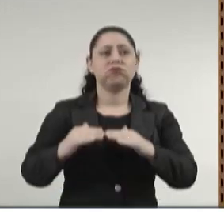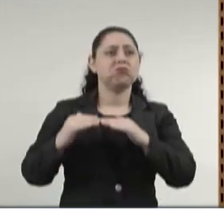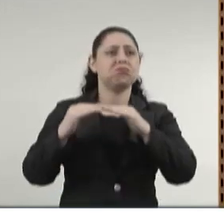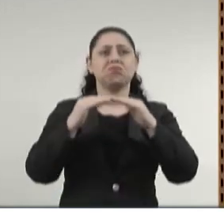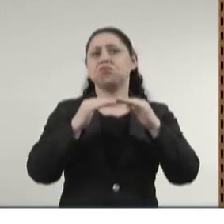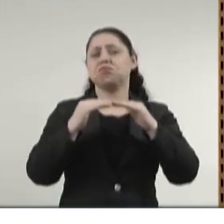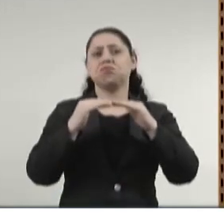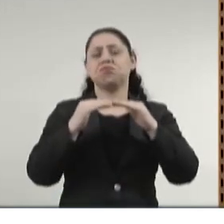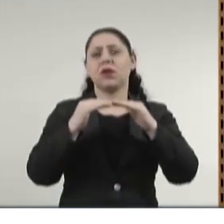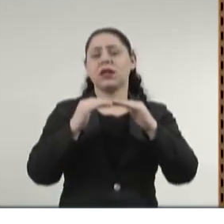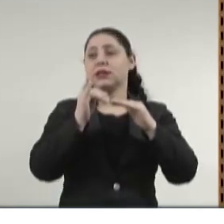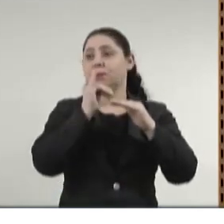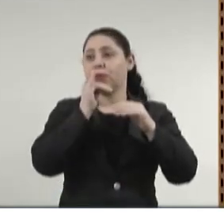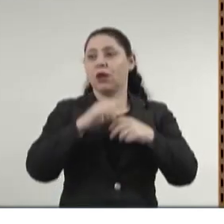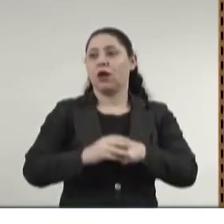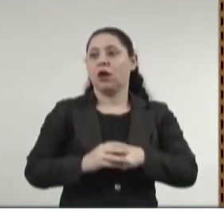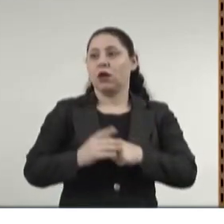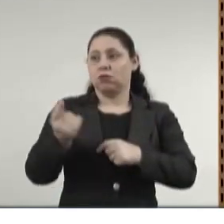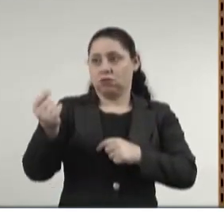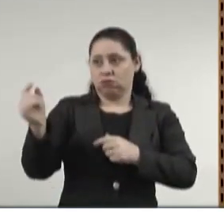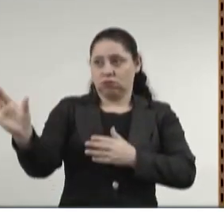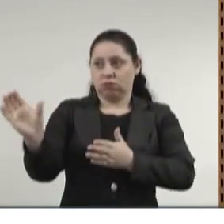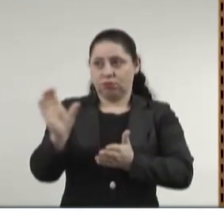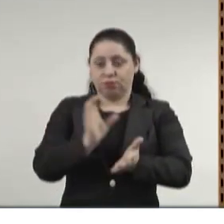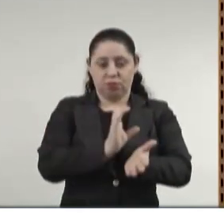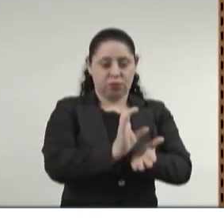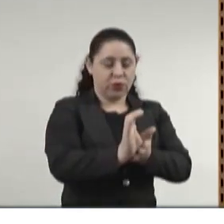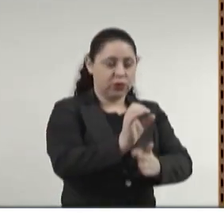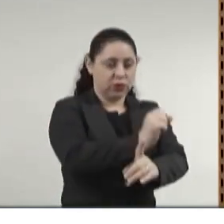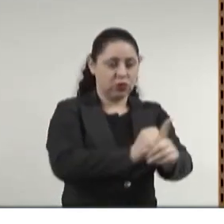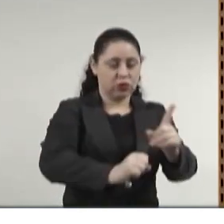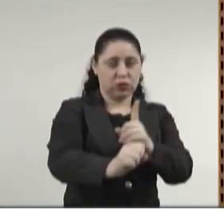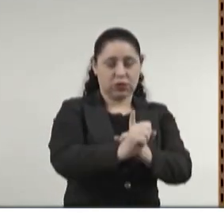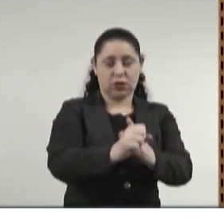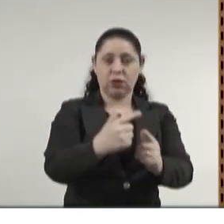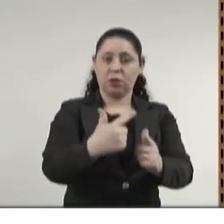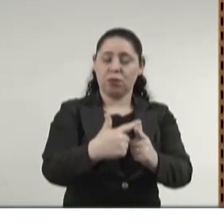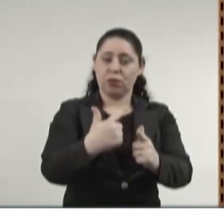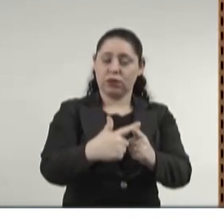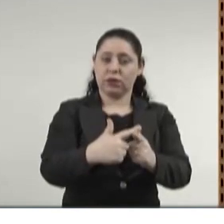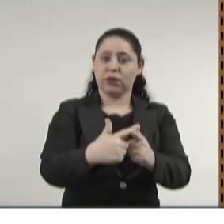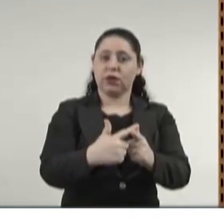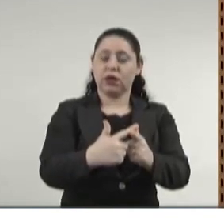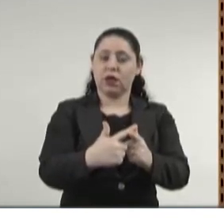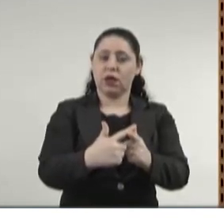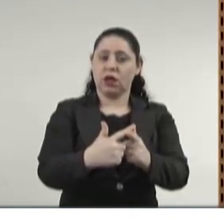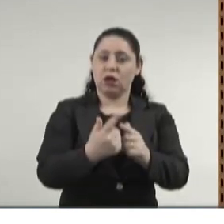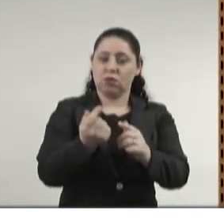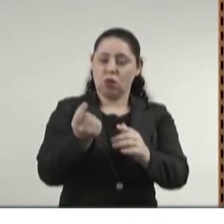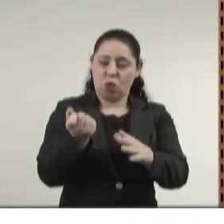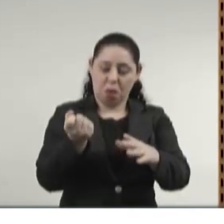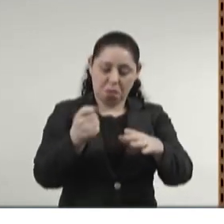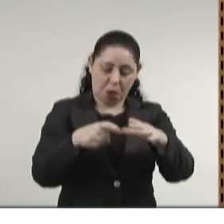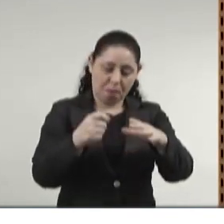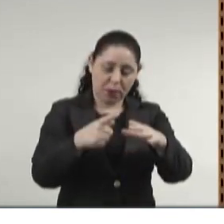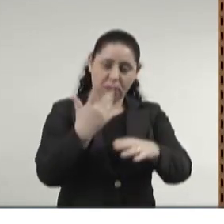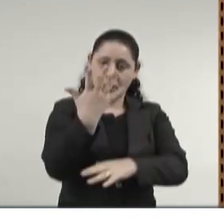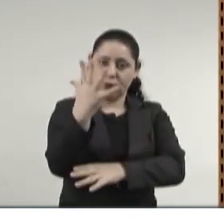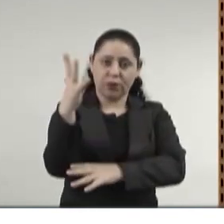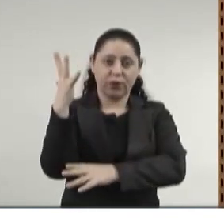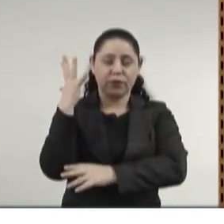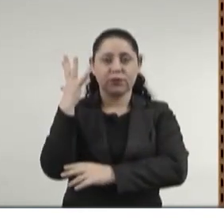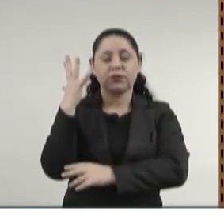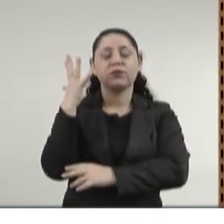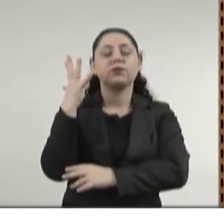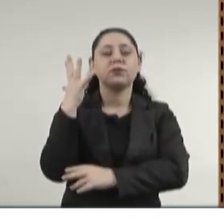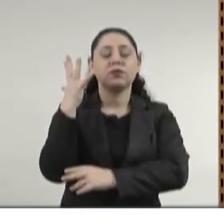democratiza recursos ambientais para toda a sociedade, porque no Fundo de Meio Ambiente nós podemos